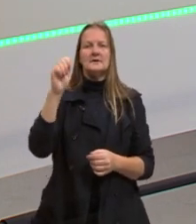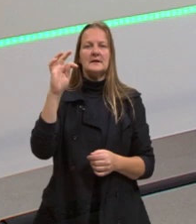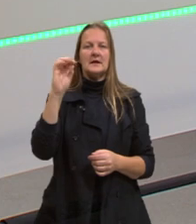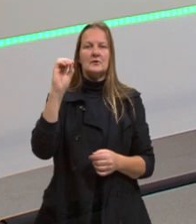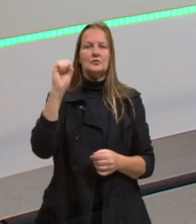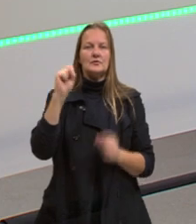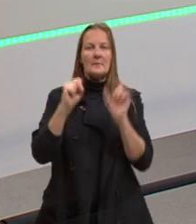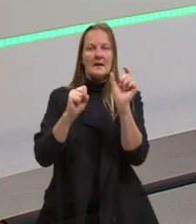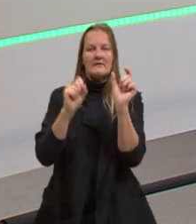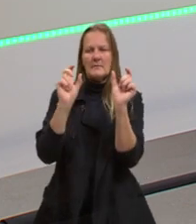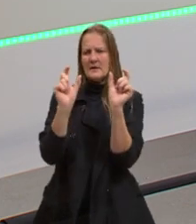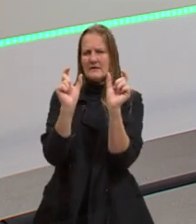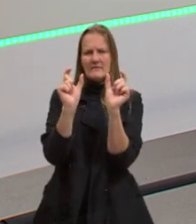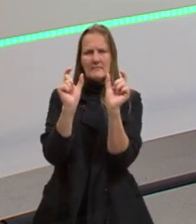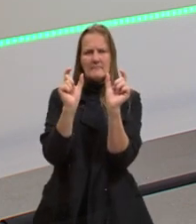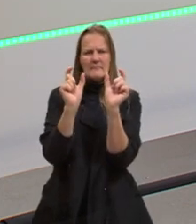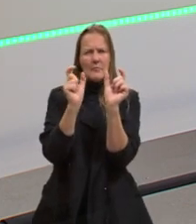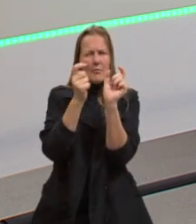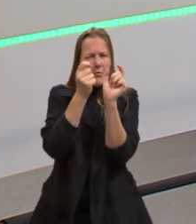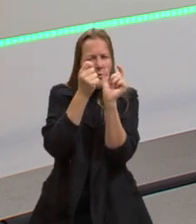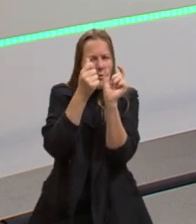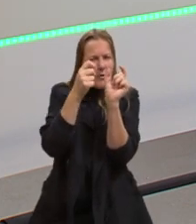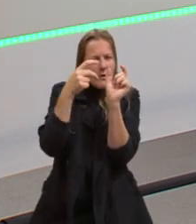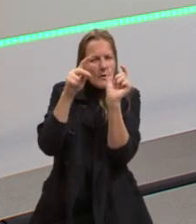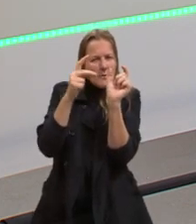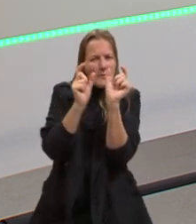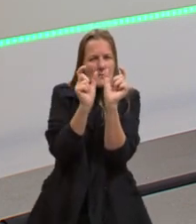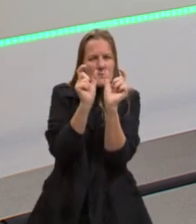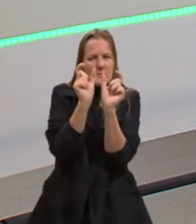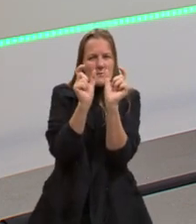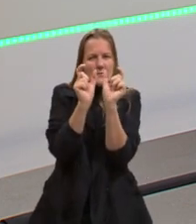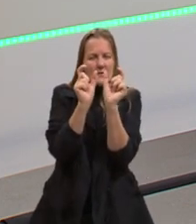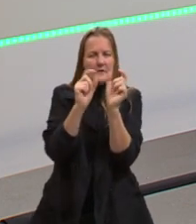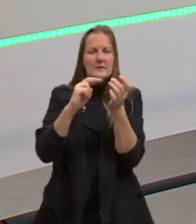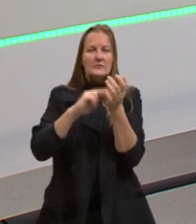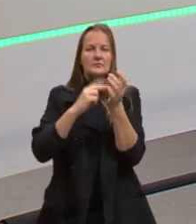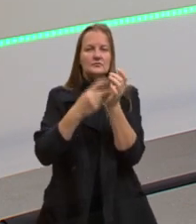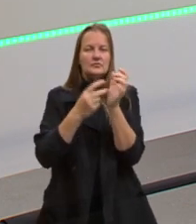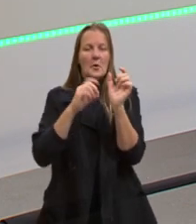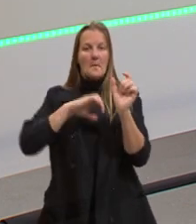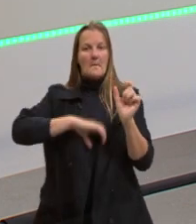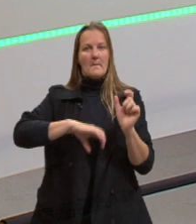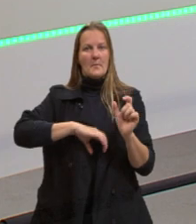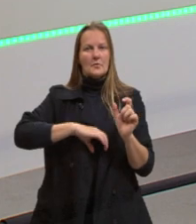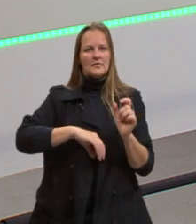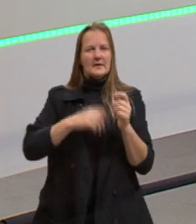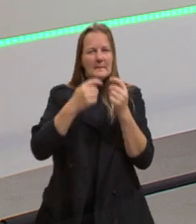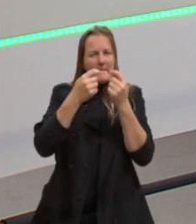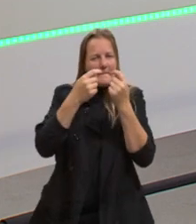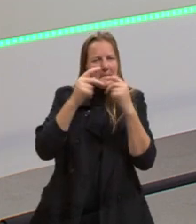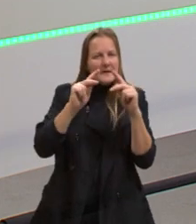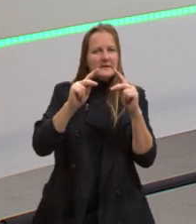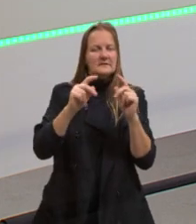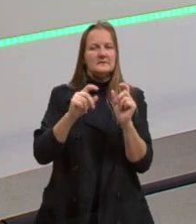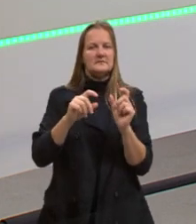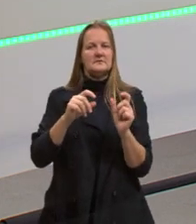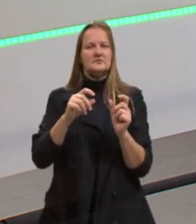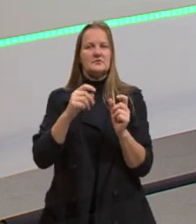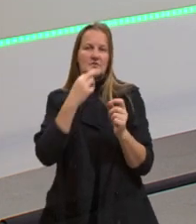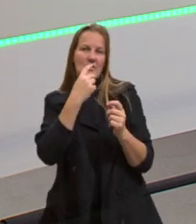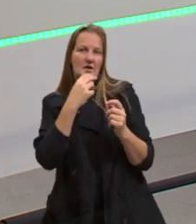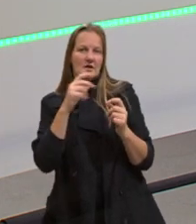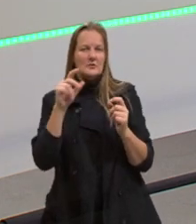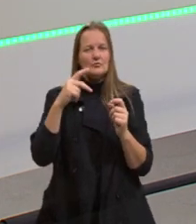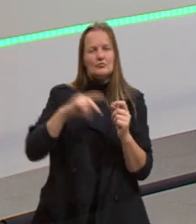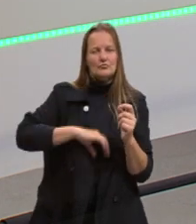pelas palavras elegante né observar as palavras que tem sentido em português que são muito próximas Oi ok